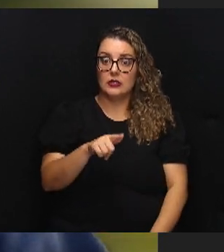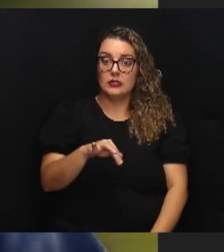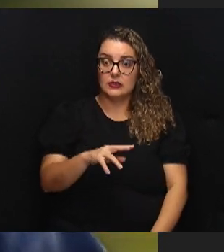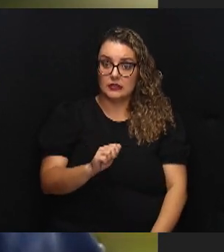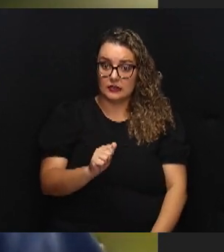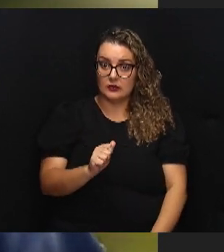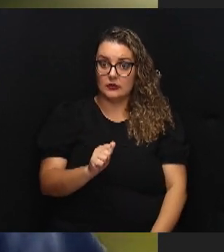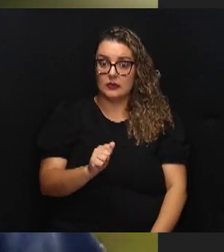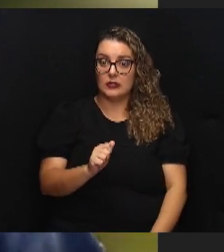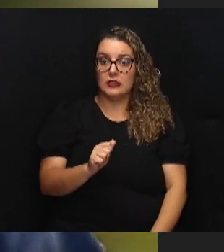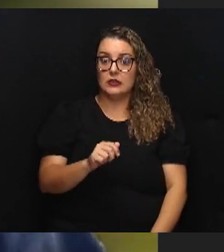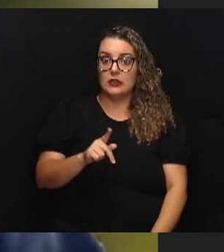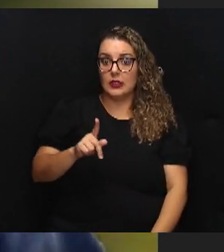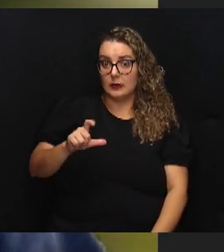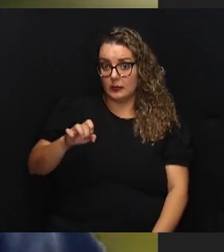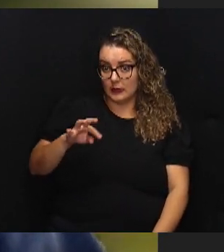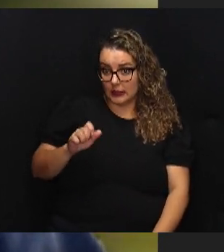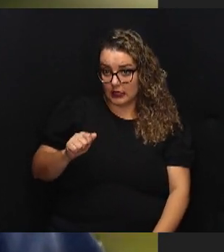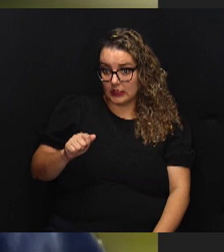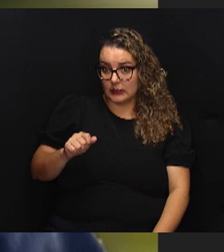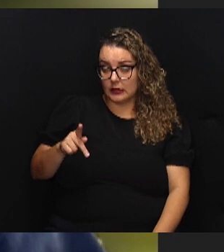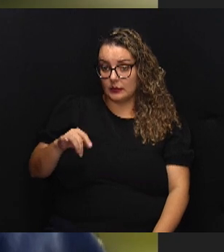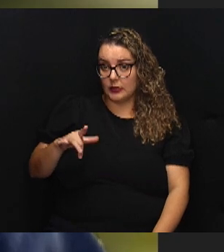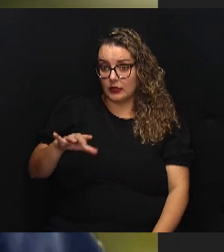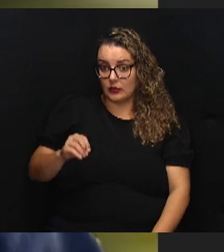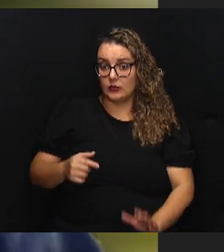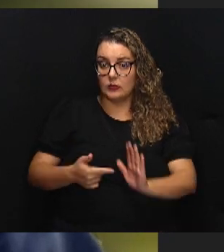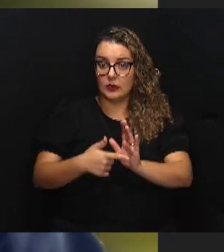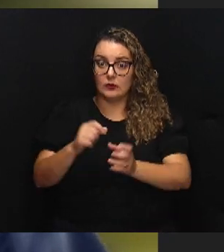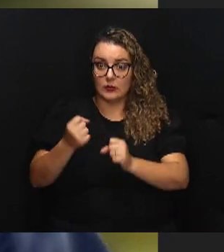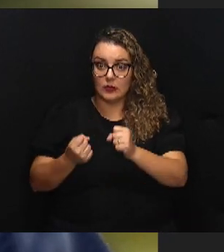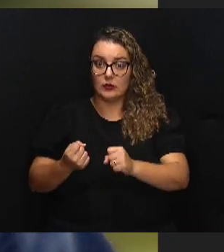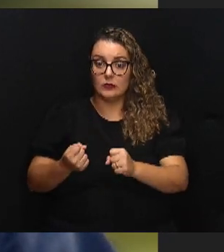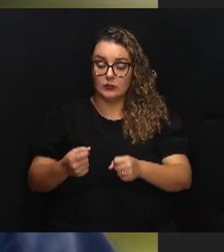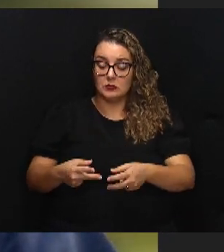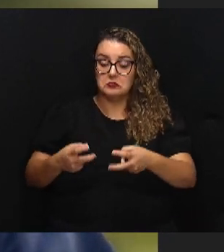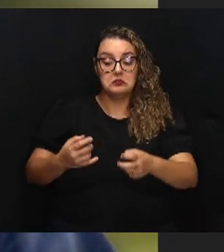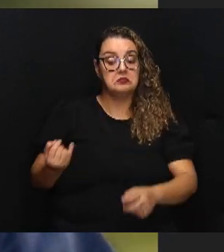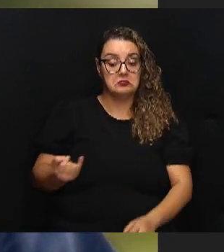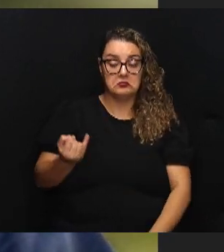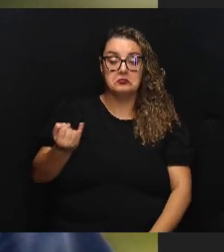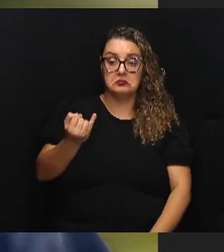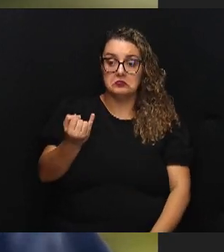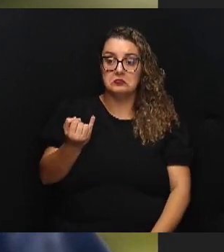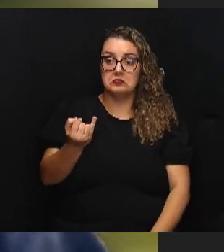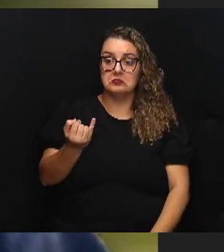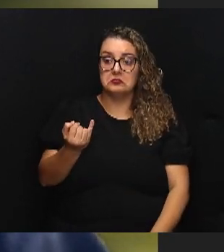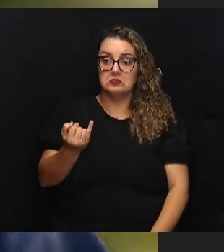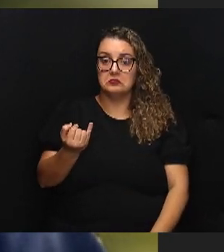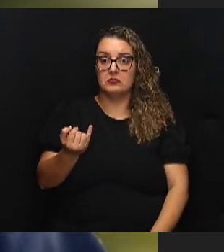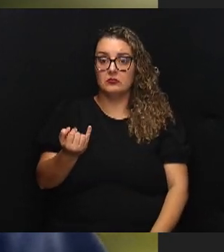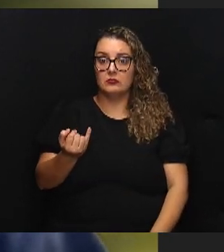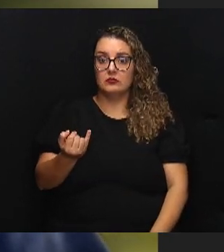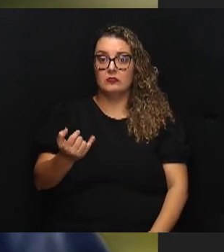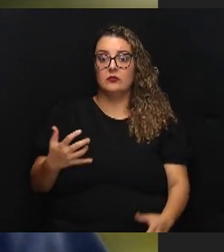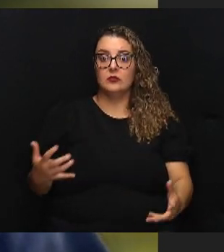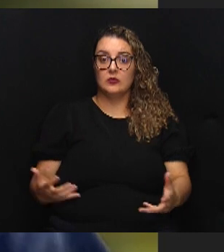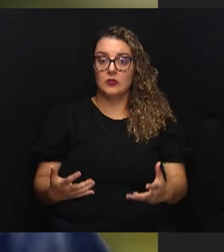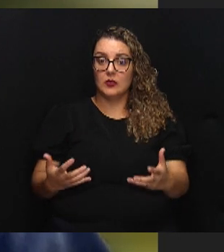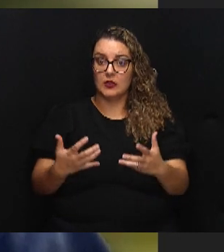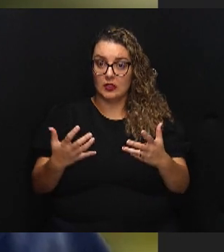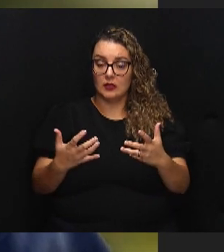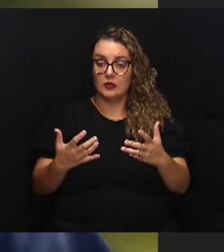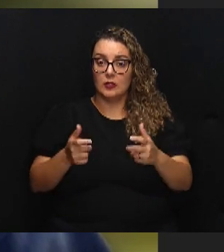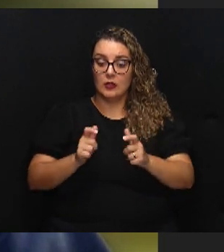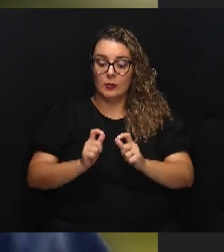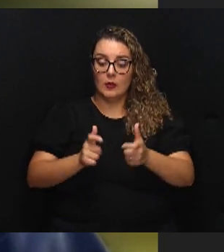piloto e demonstramos em condições industriais que ela tem um ganho notável, que a gente estima um